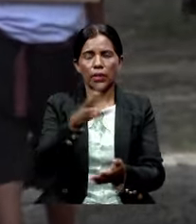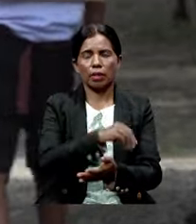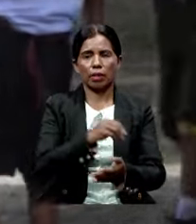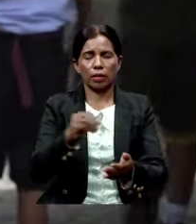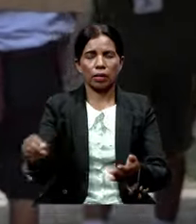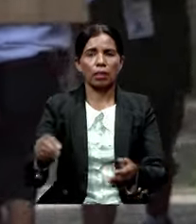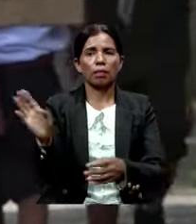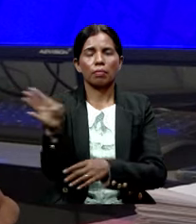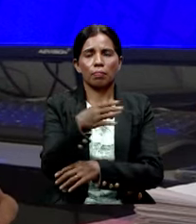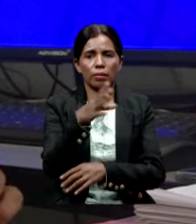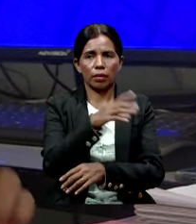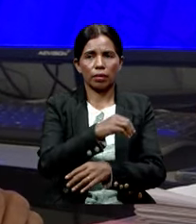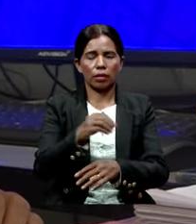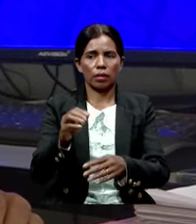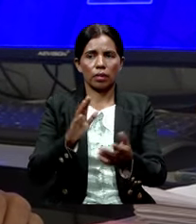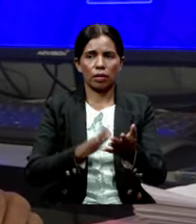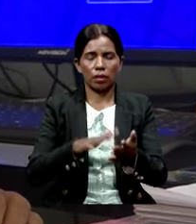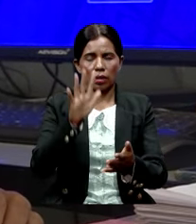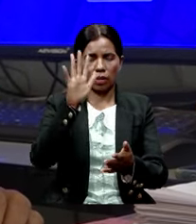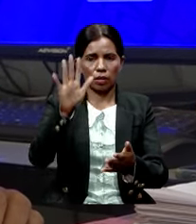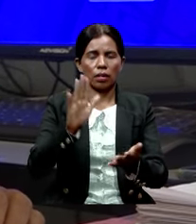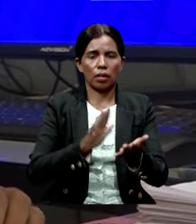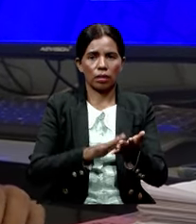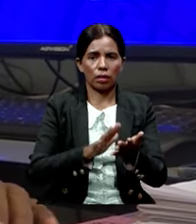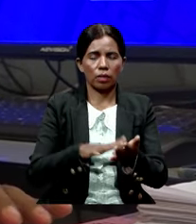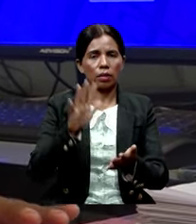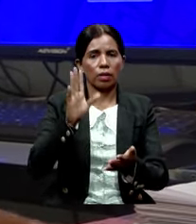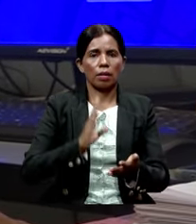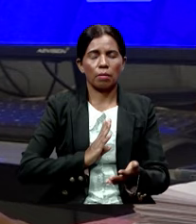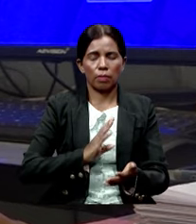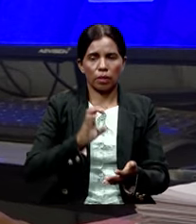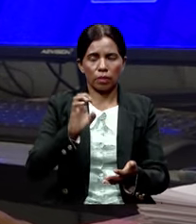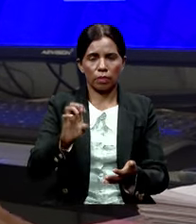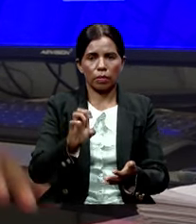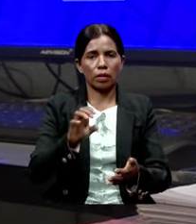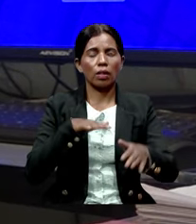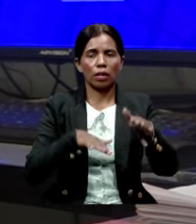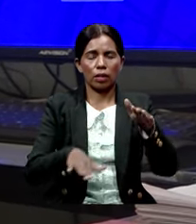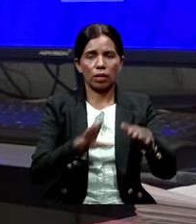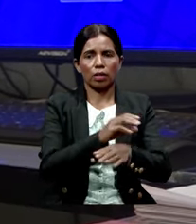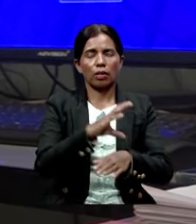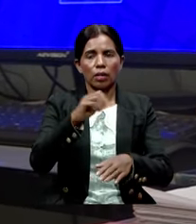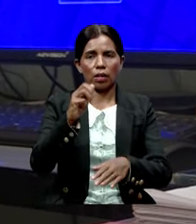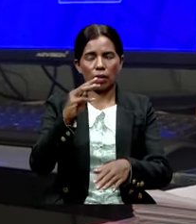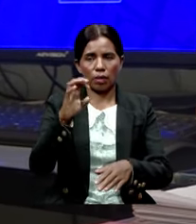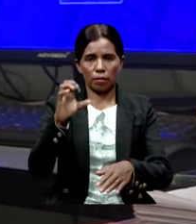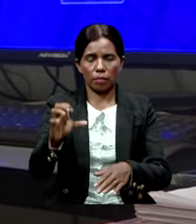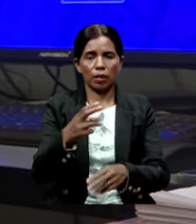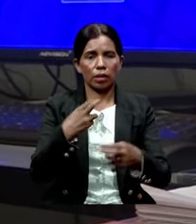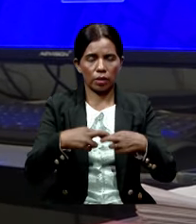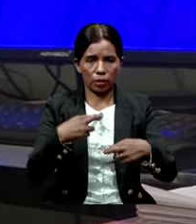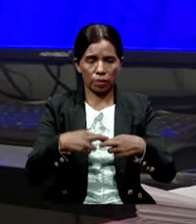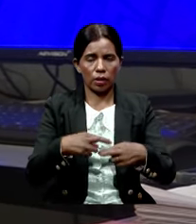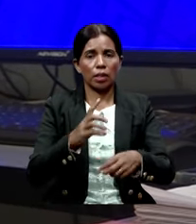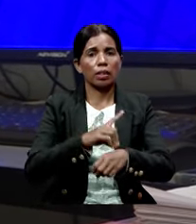Pátria e Ensino Básico Filial Lima, no Ensino Filial Bicusi de Baixo, no Camea Raihun, Macrisco para